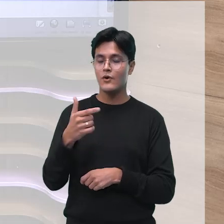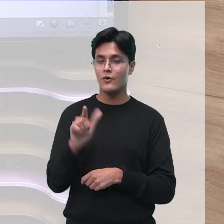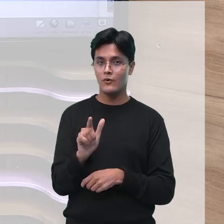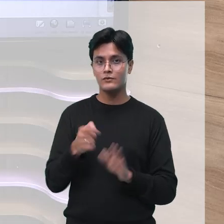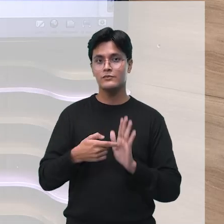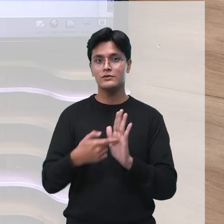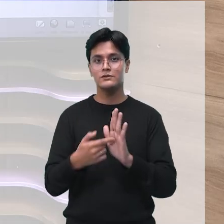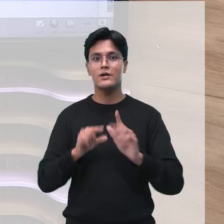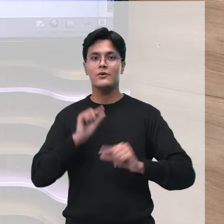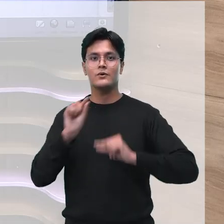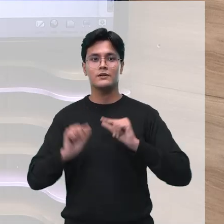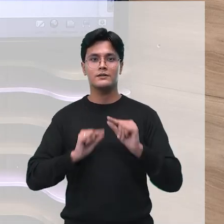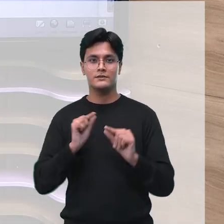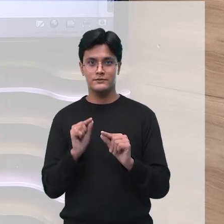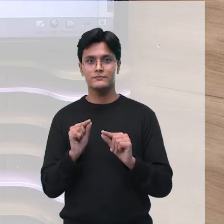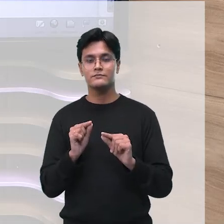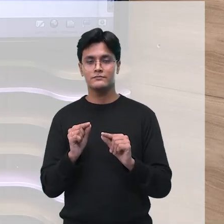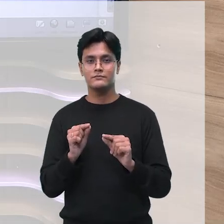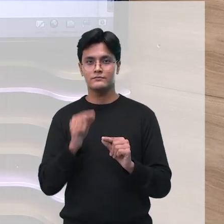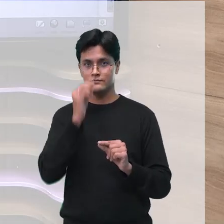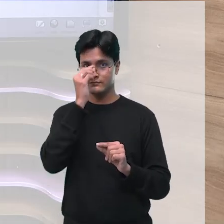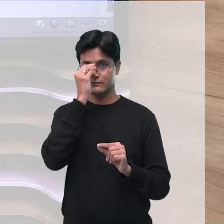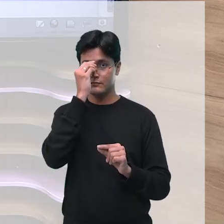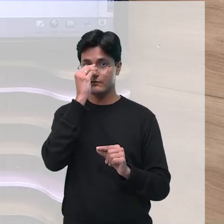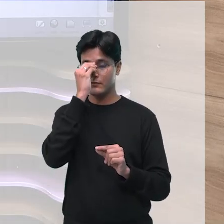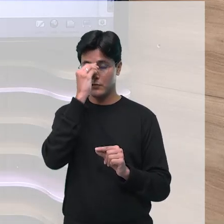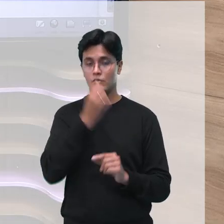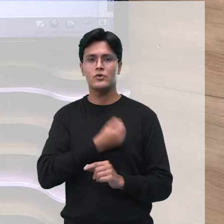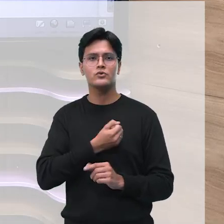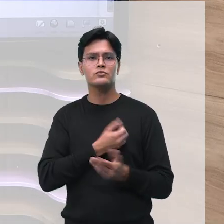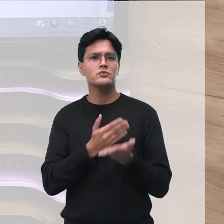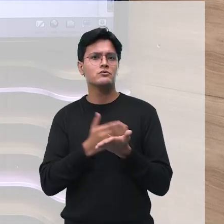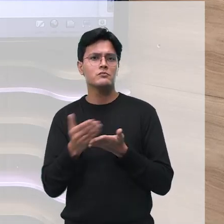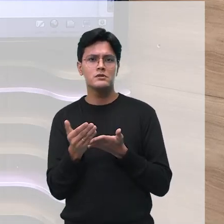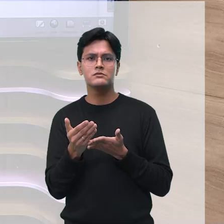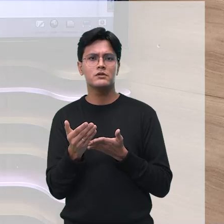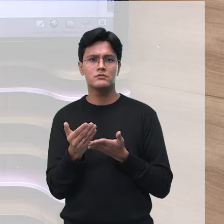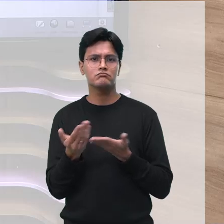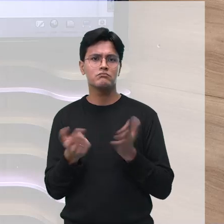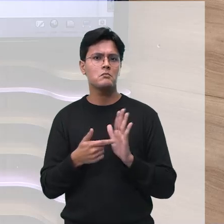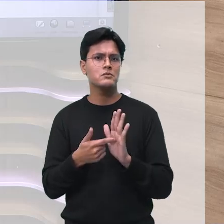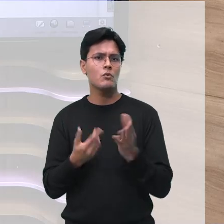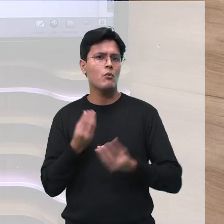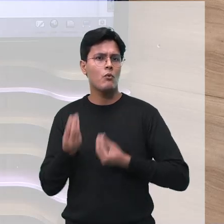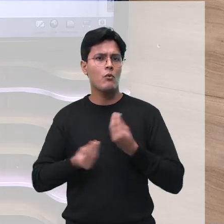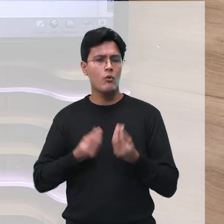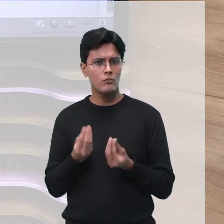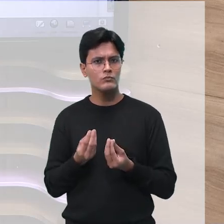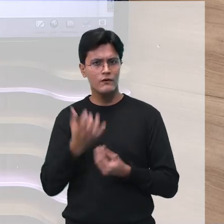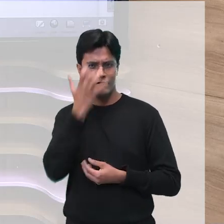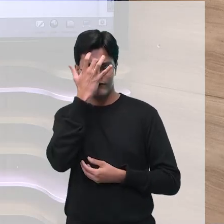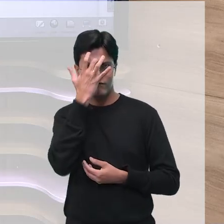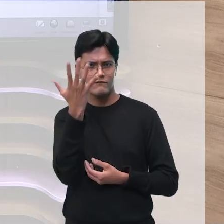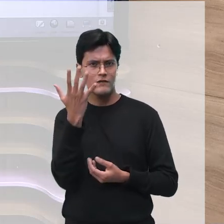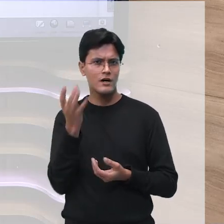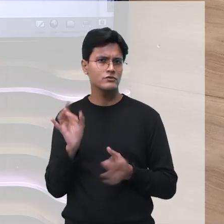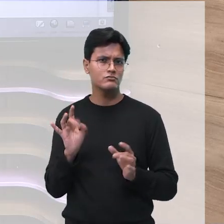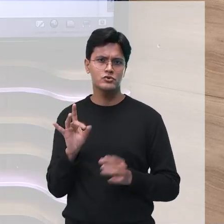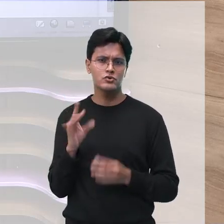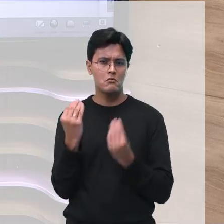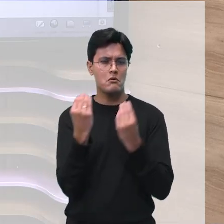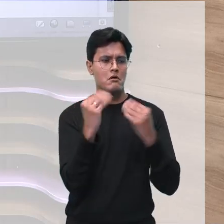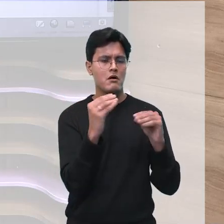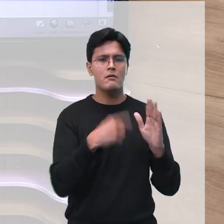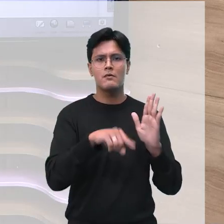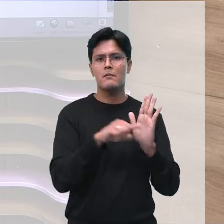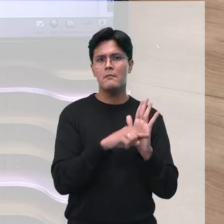vai mostrar aqui pra gente onde foi que esses números começaram a existir. Será que foi tão fácil assim colocar só um menos na